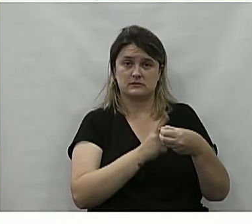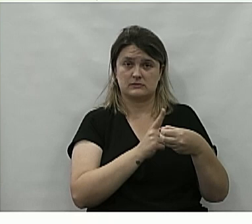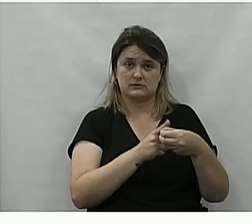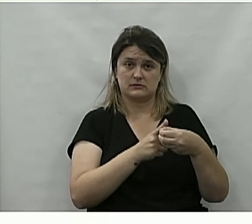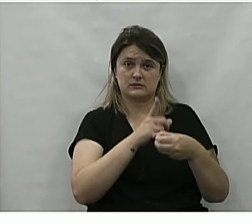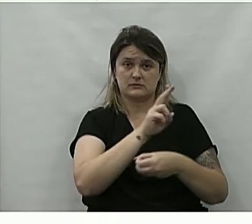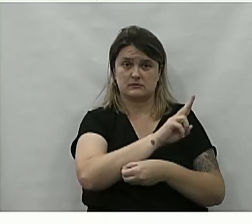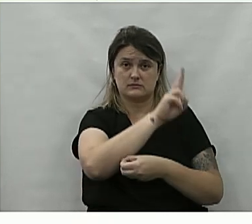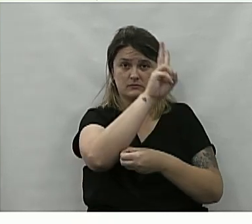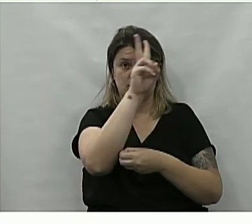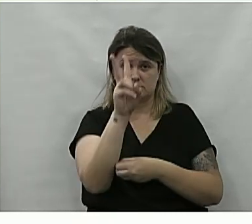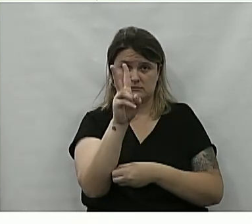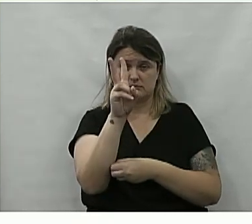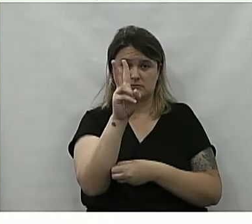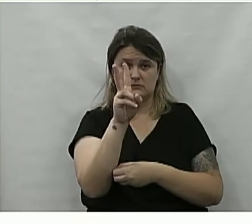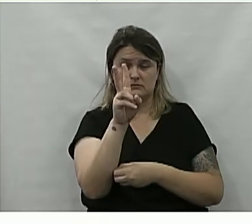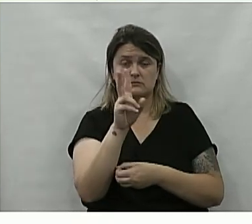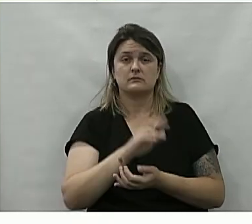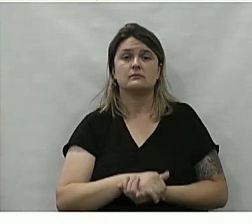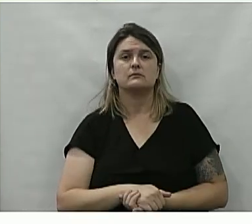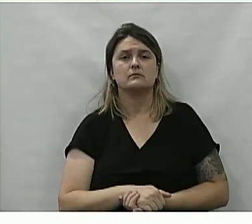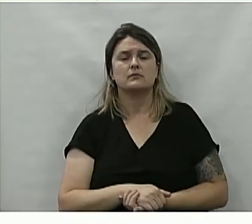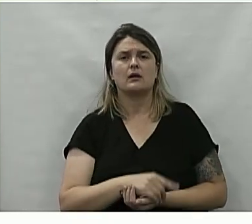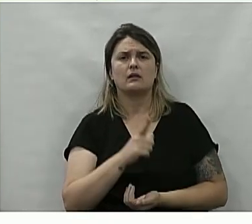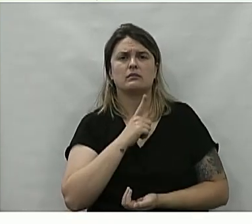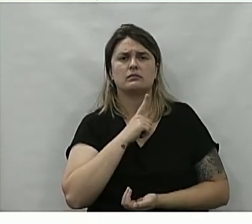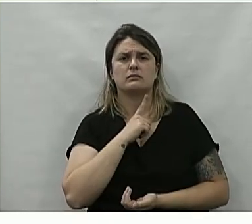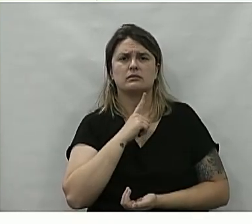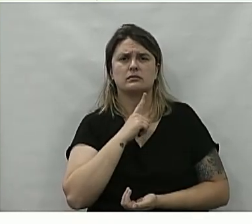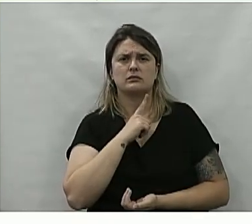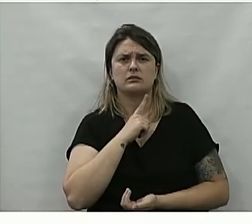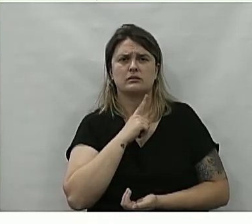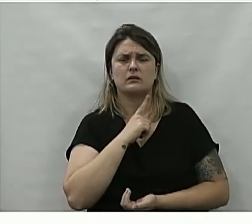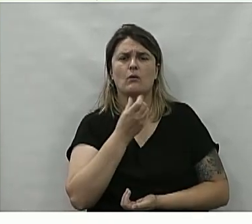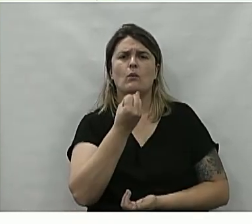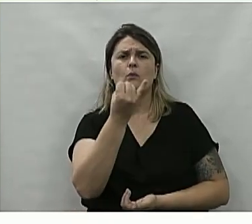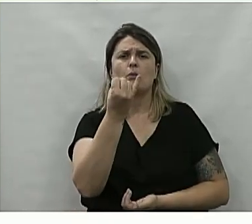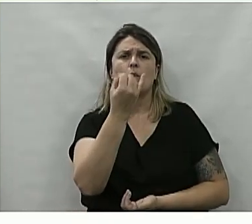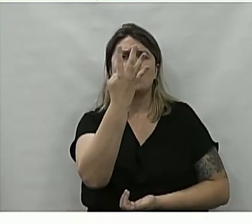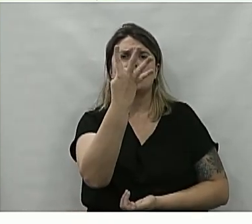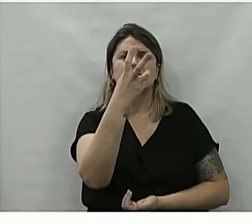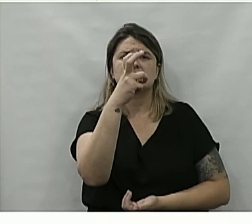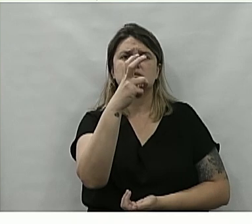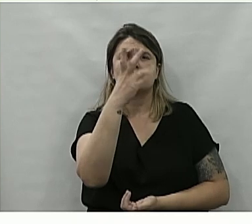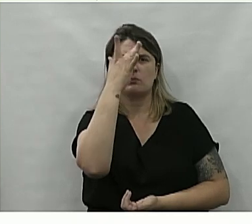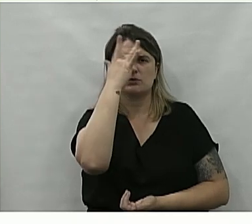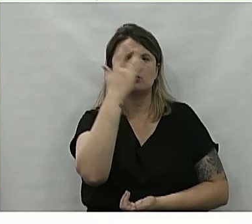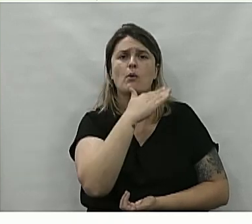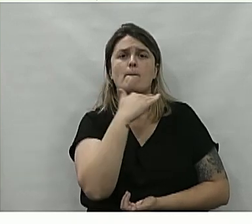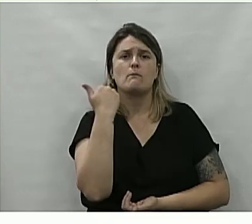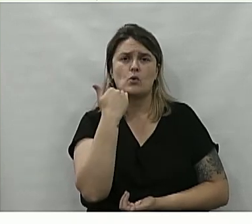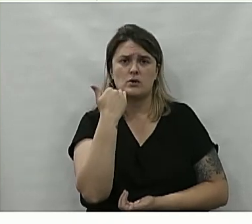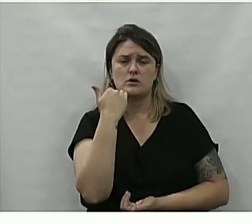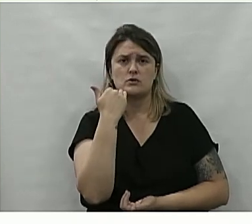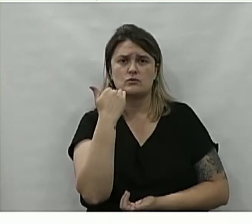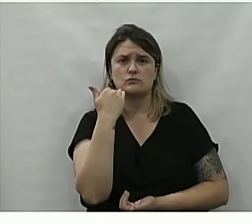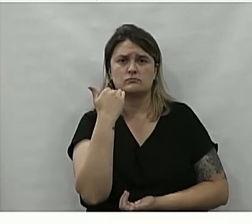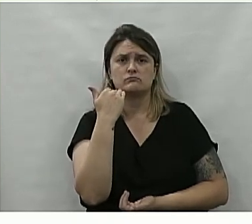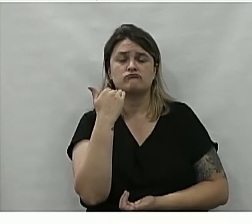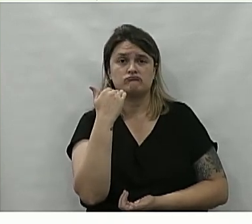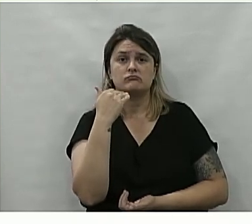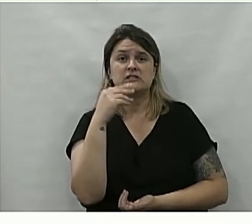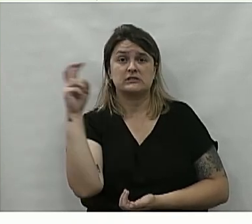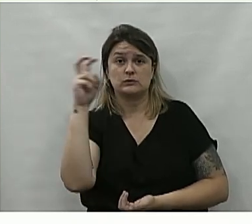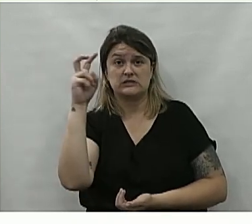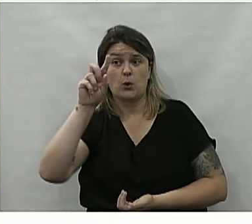De União da Vitória Pontuou Tem a quantia De 45 óbitos Numa população De 55